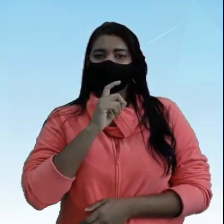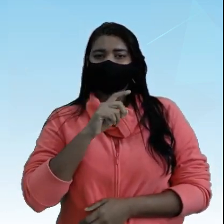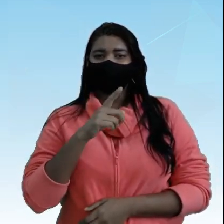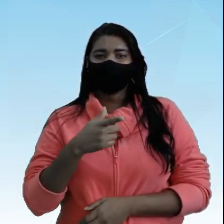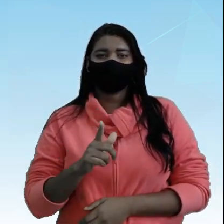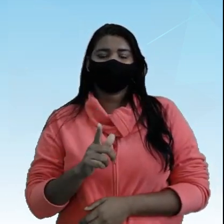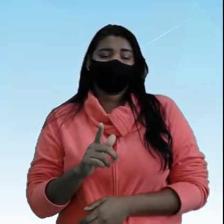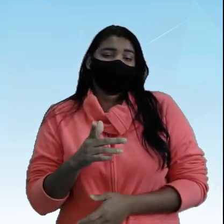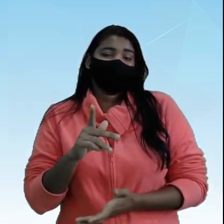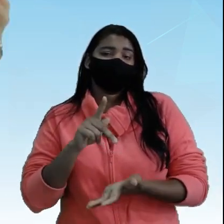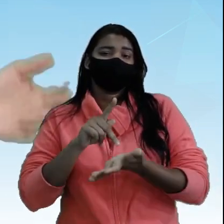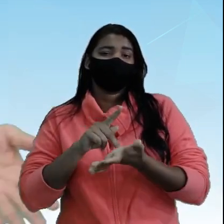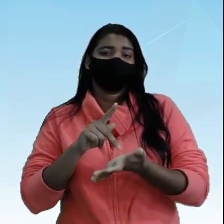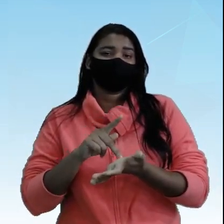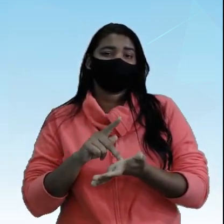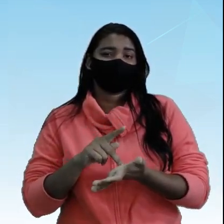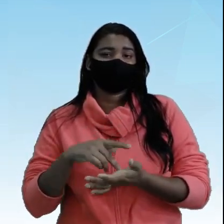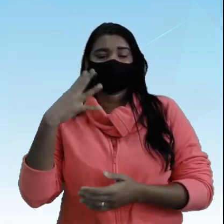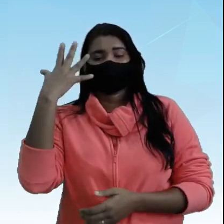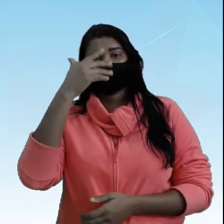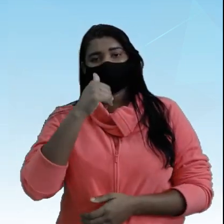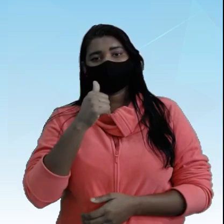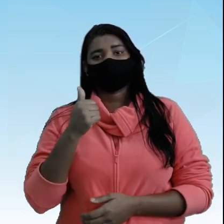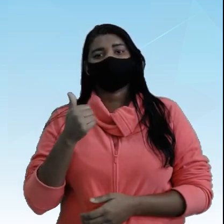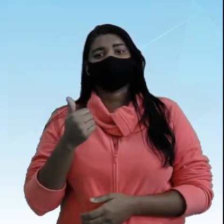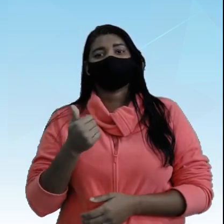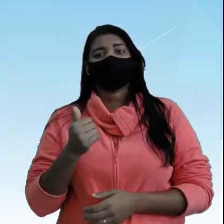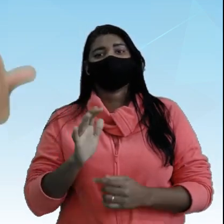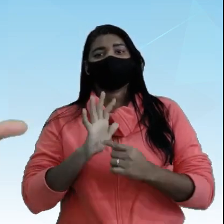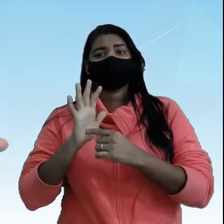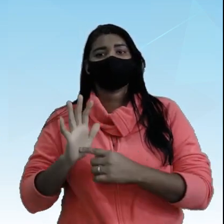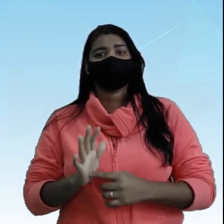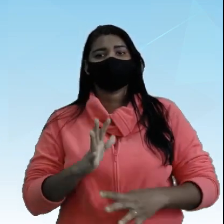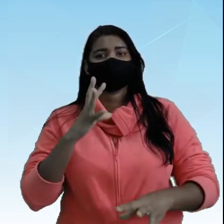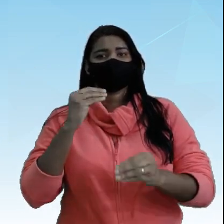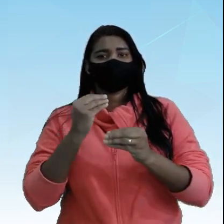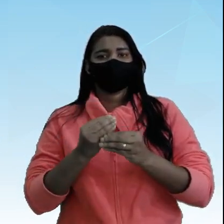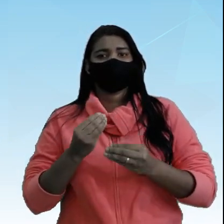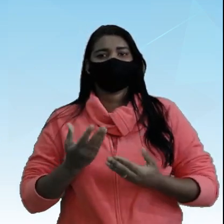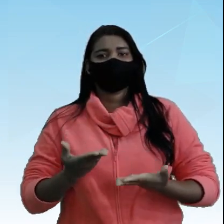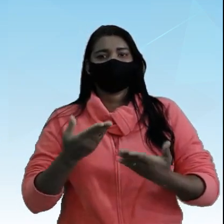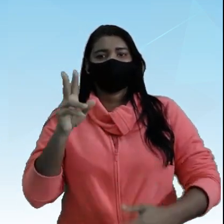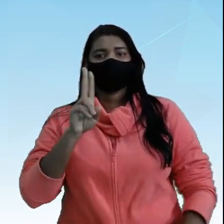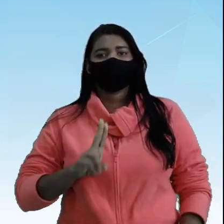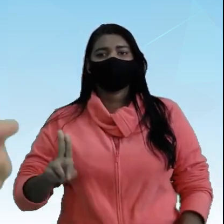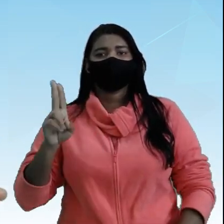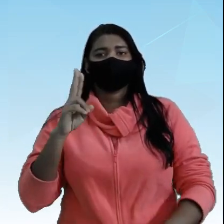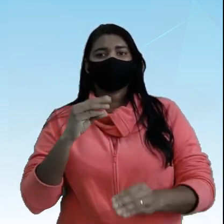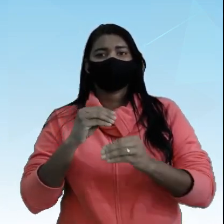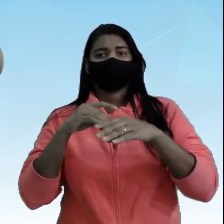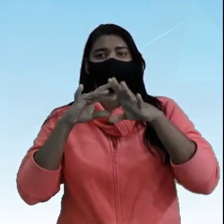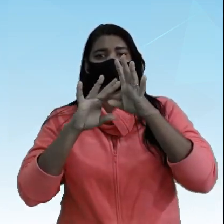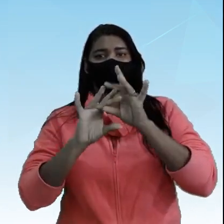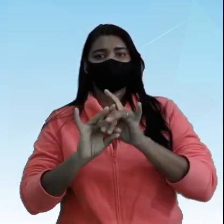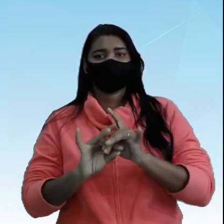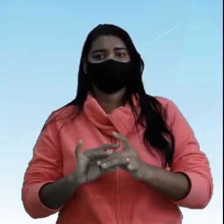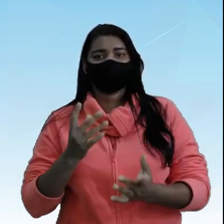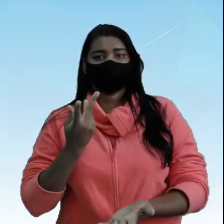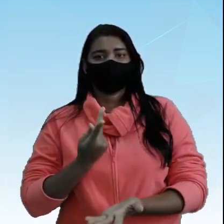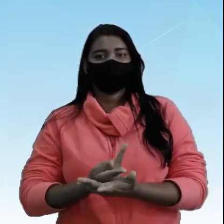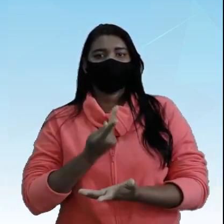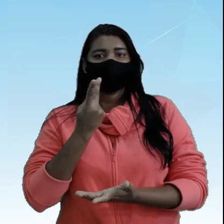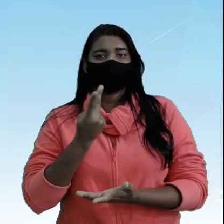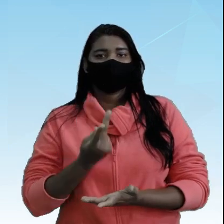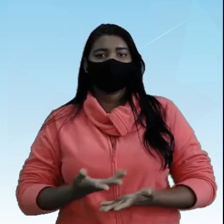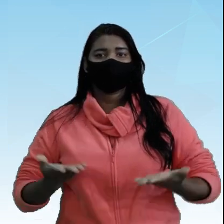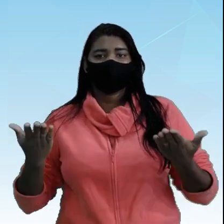uma inverdade, belo não é bonito, ou seja, você vai utilizar de acordo com o contexto da situação.